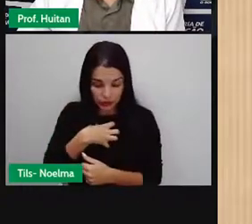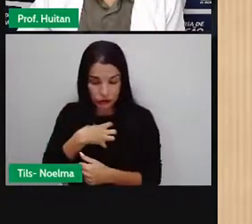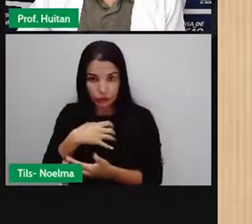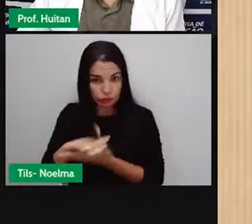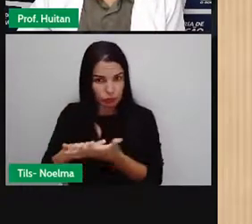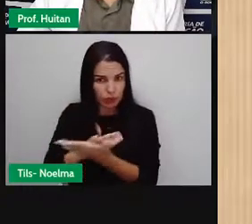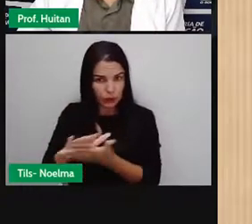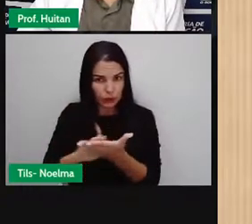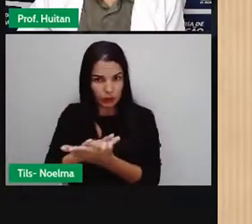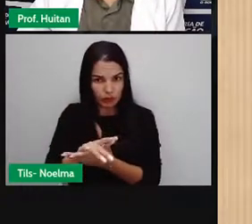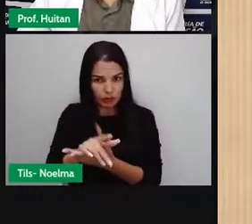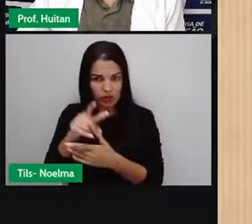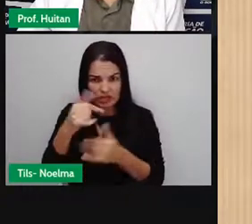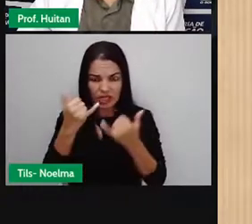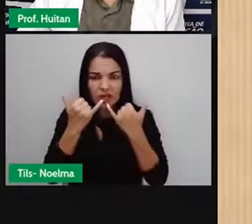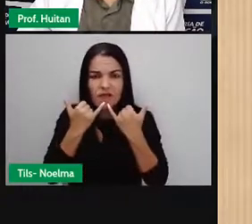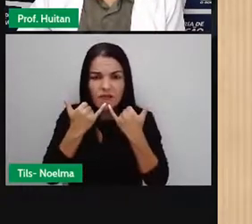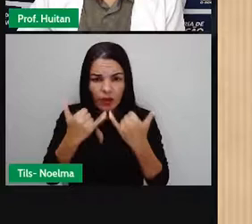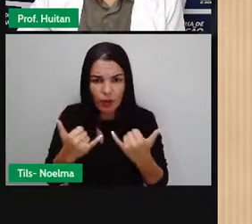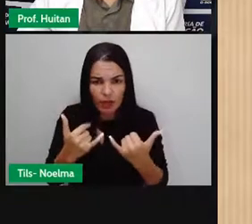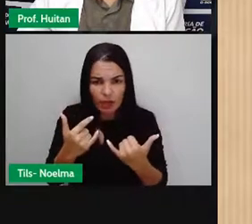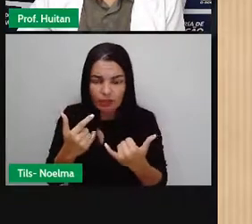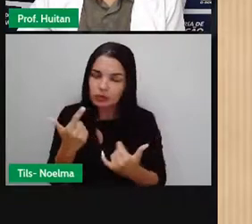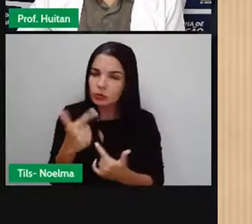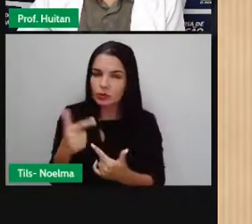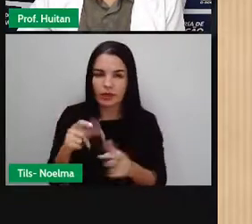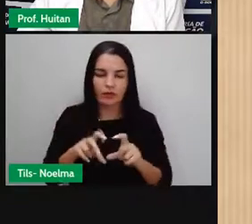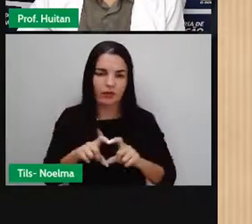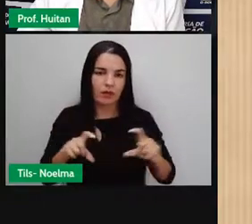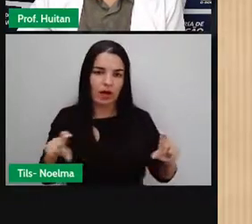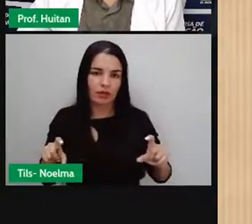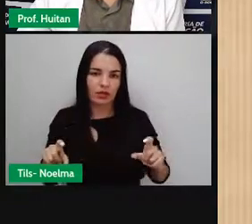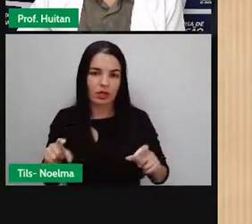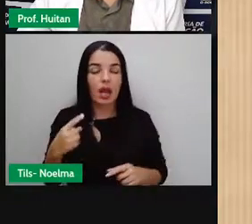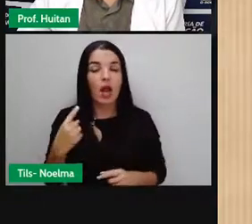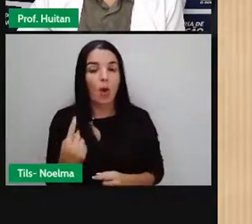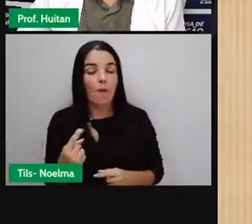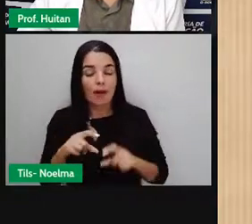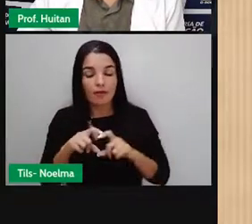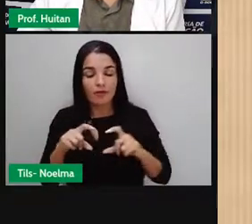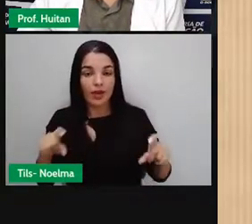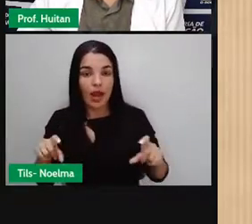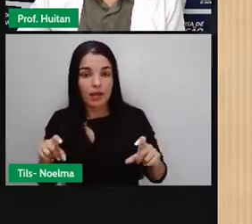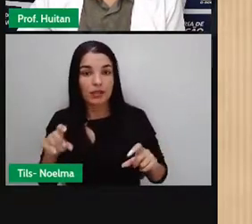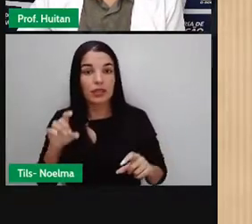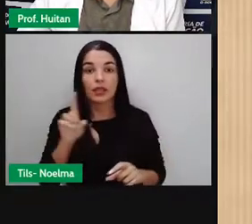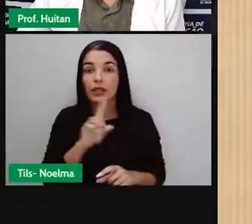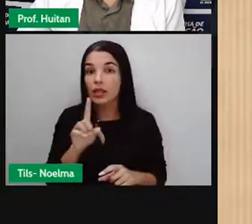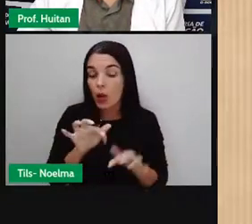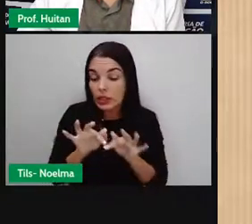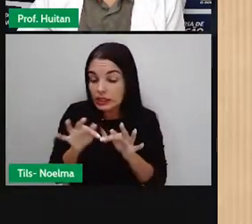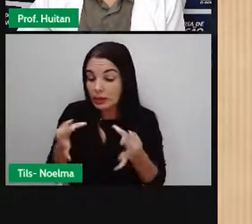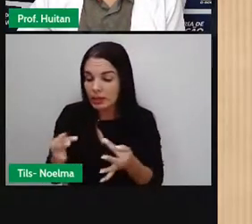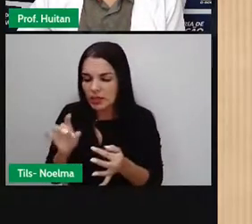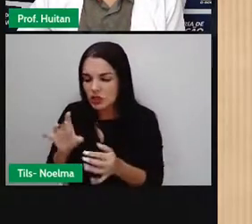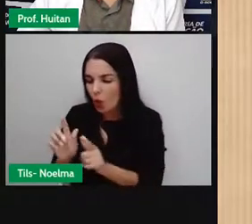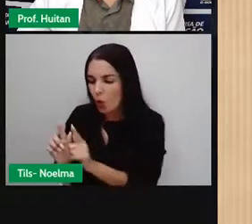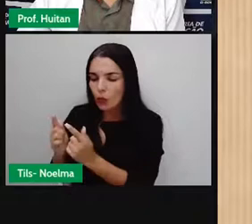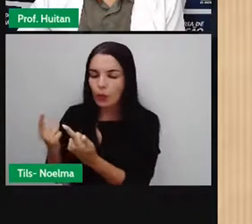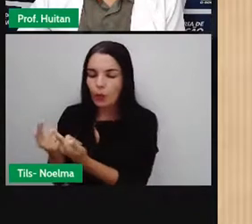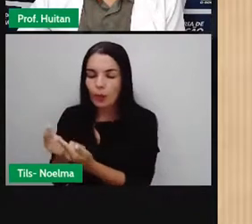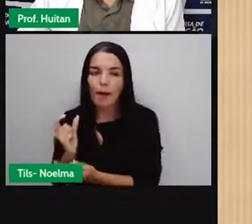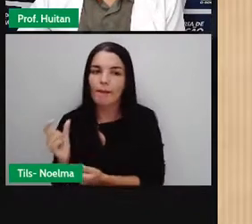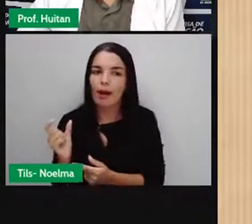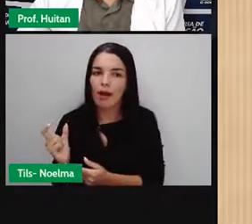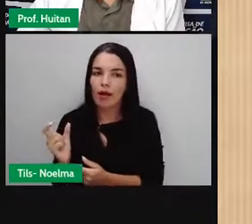nenhum. Então não pode ser considerado uma frase. Uma frase não é simplesmente um conjunto de